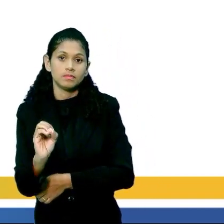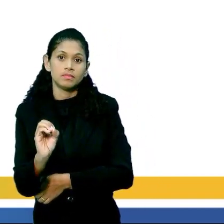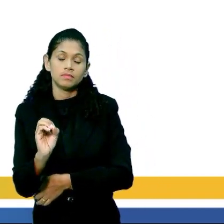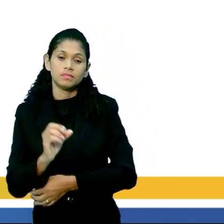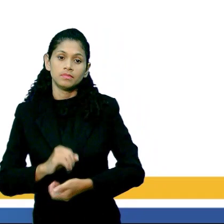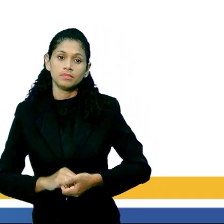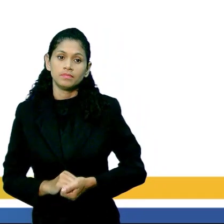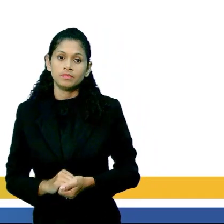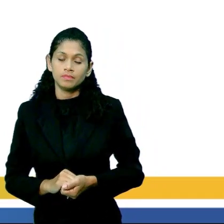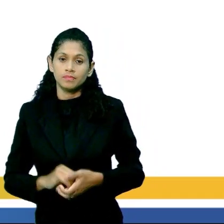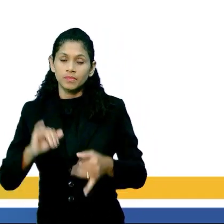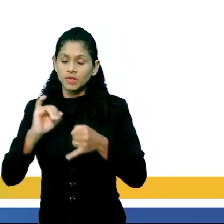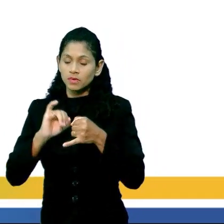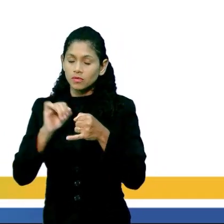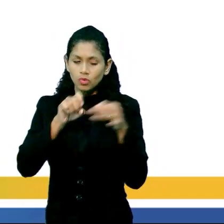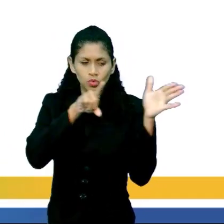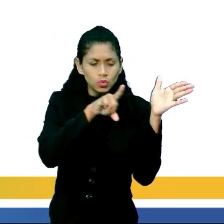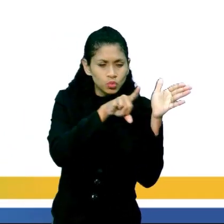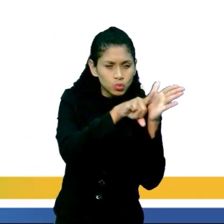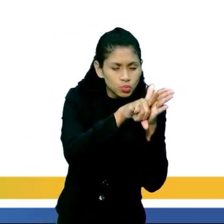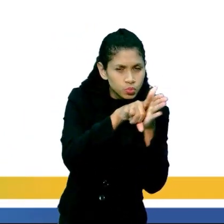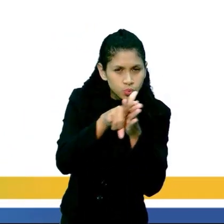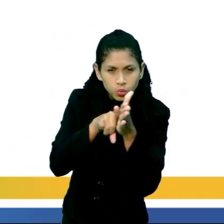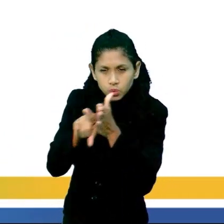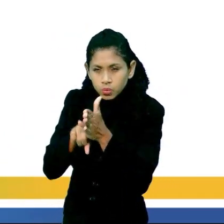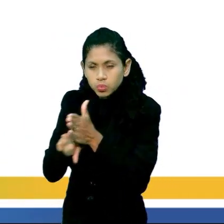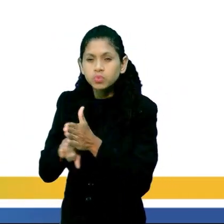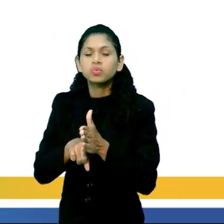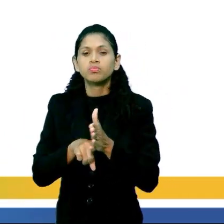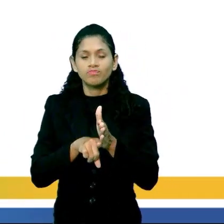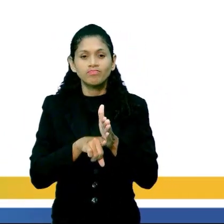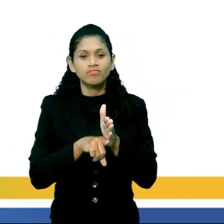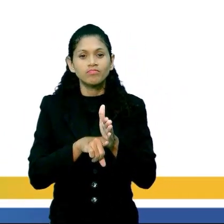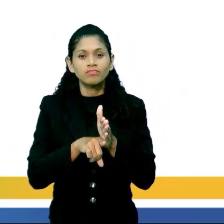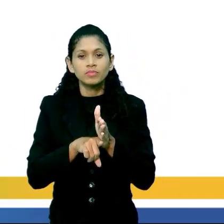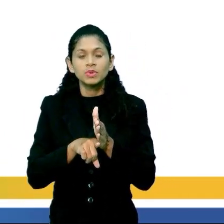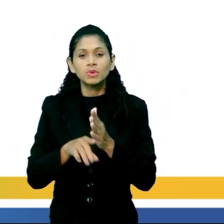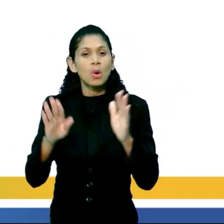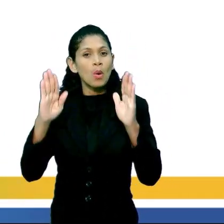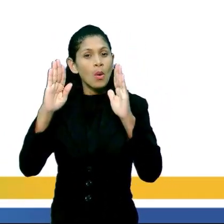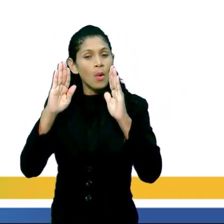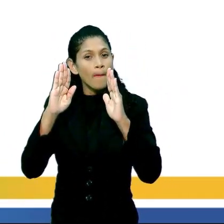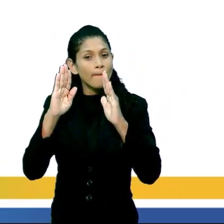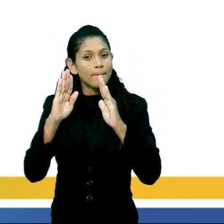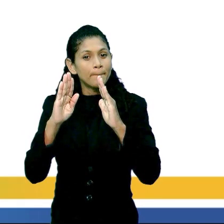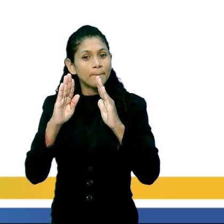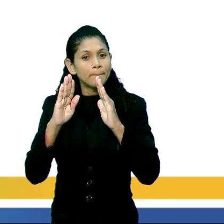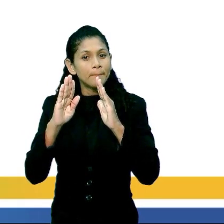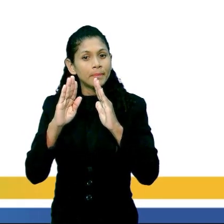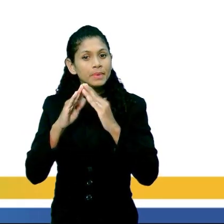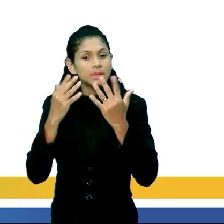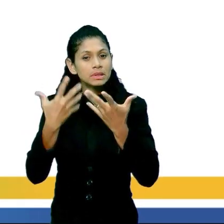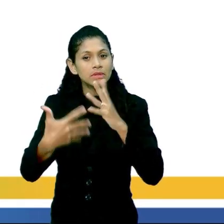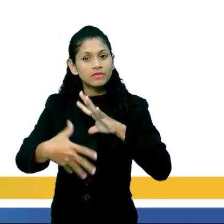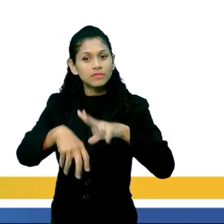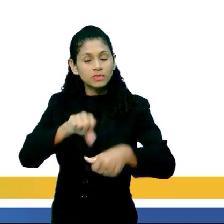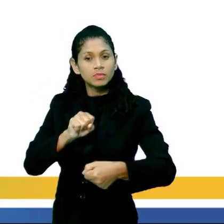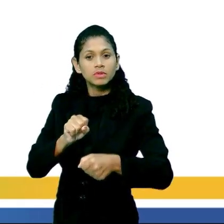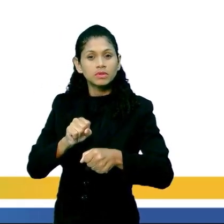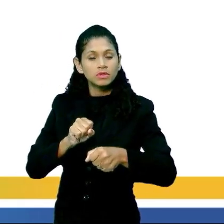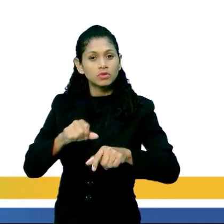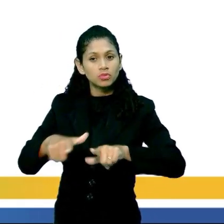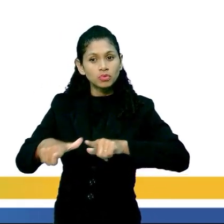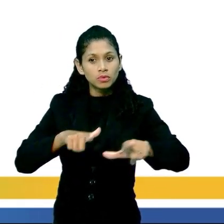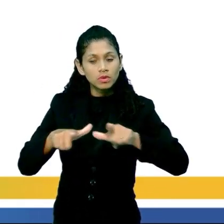Foi feita uma pesquisa sobre escolaridade dos funcionários de uma empresa.